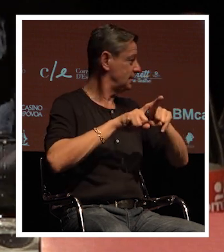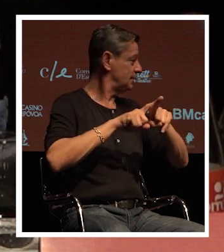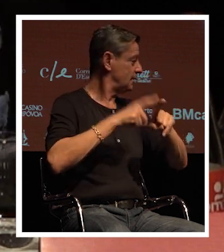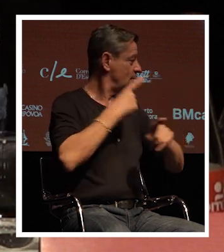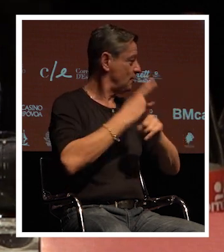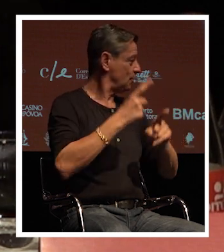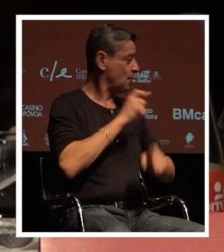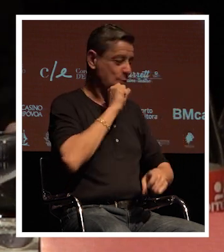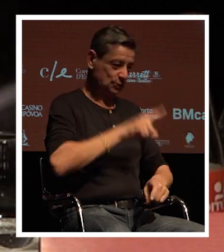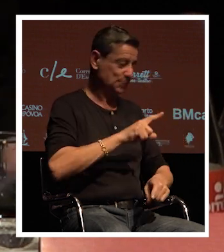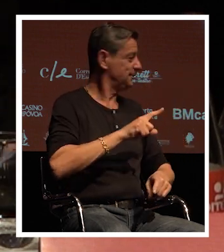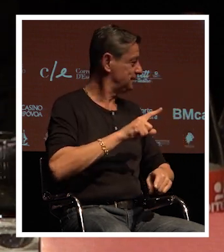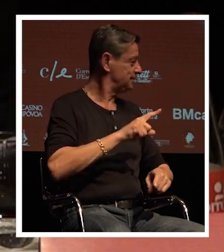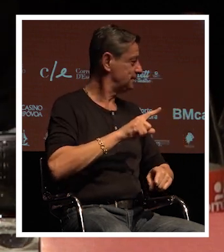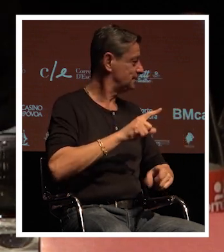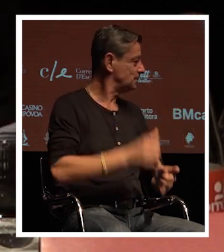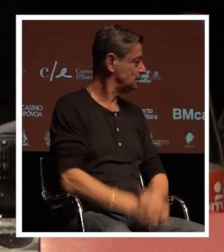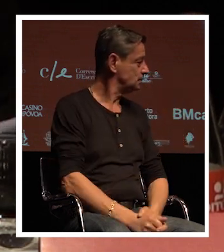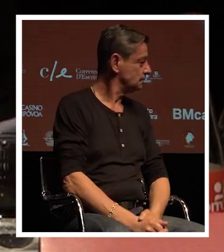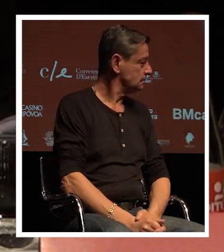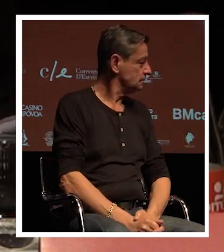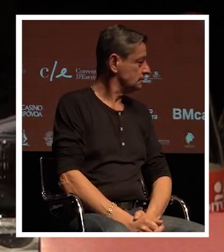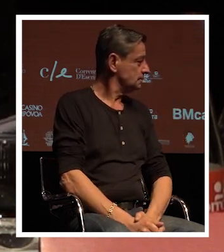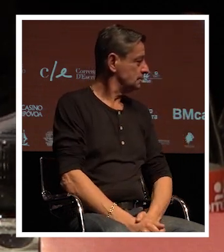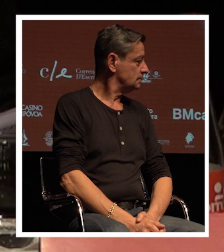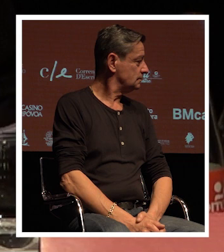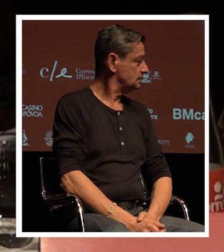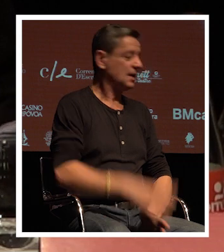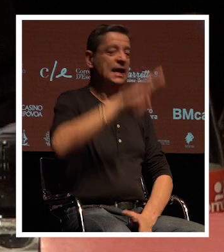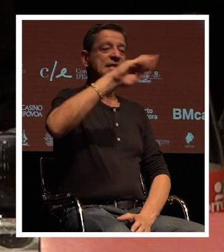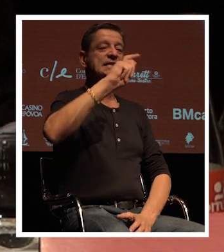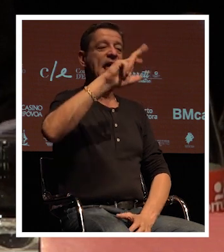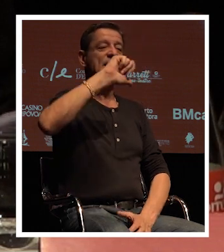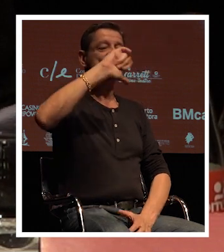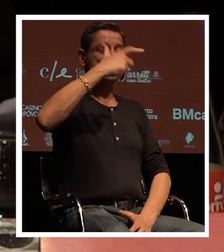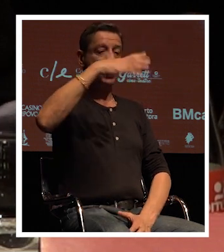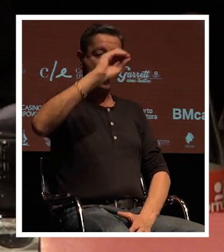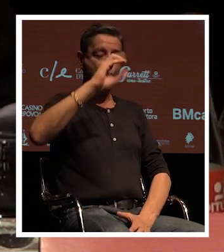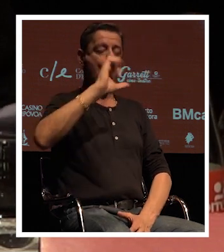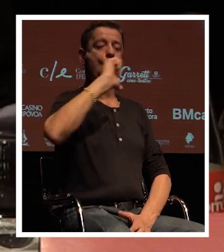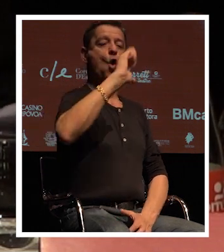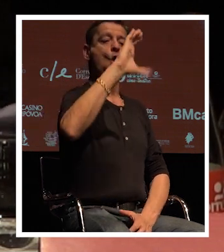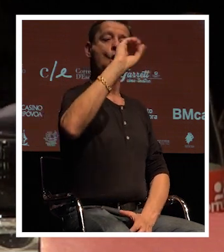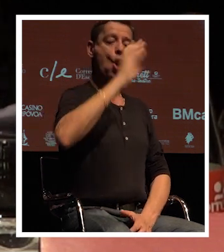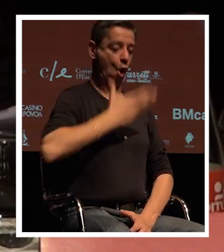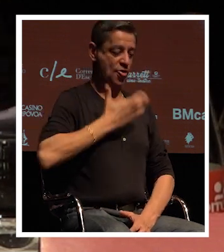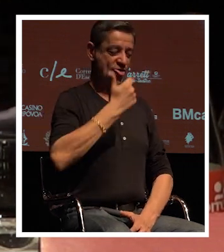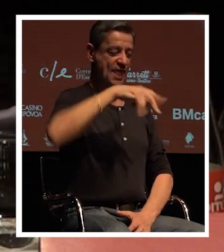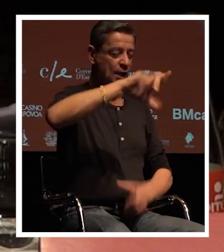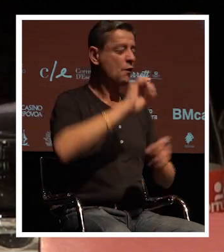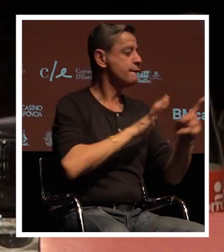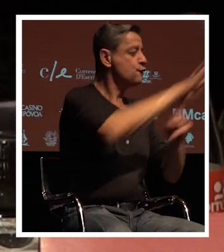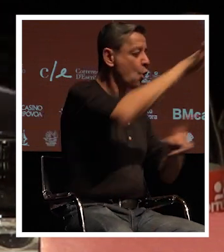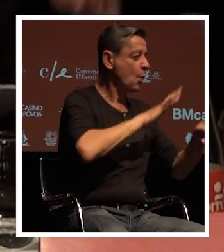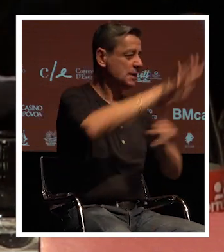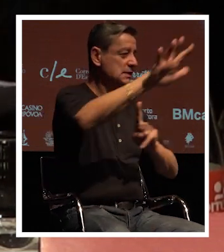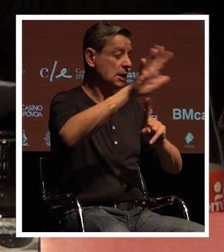Posso então H Sérgio Godinho é um dos mais influentes músicos portugueses